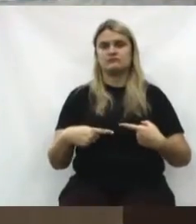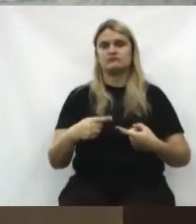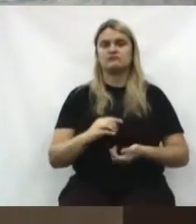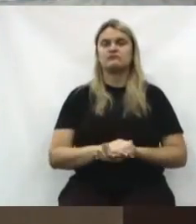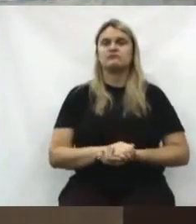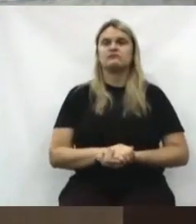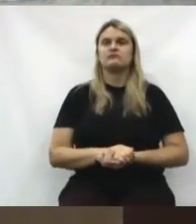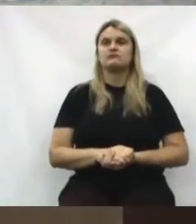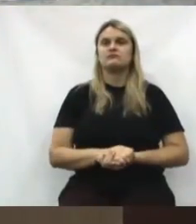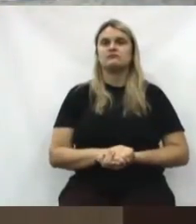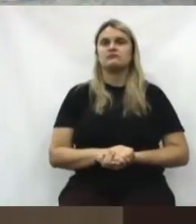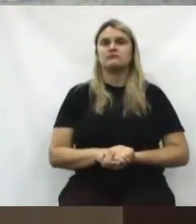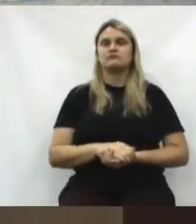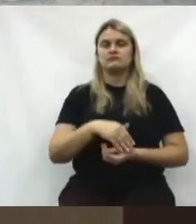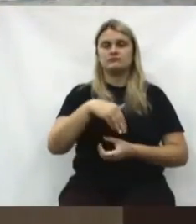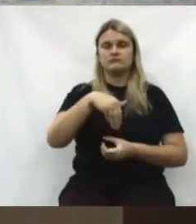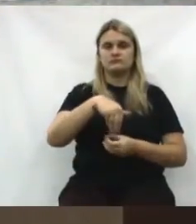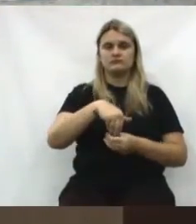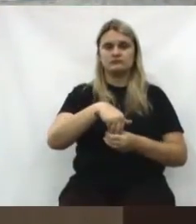Em discussão,